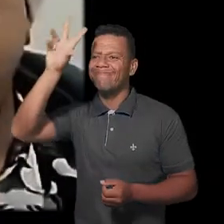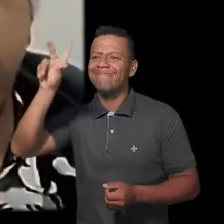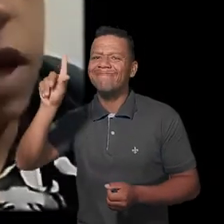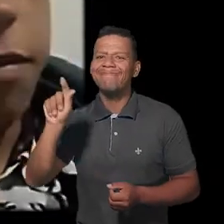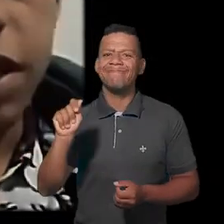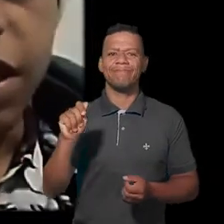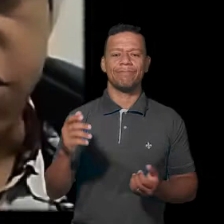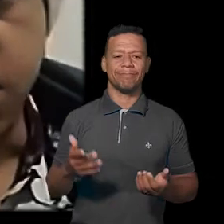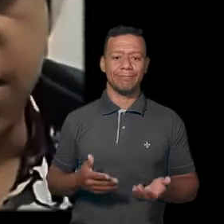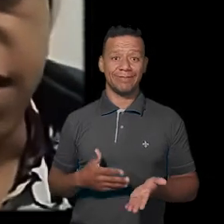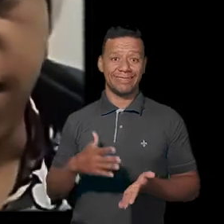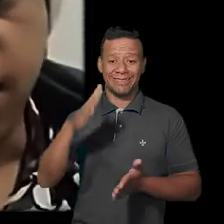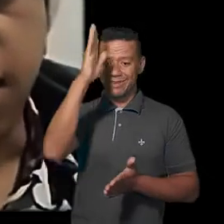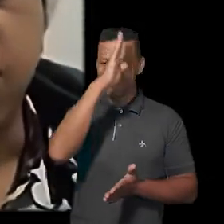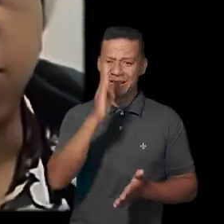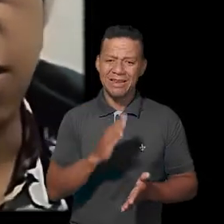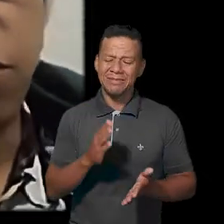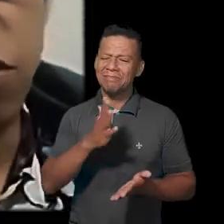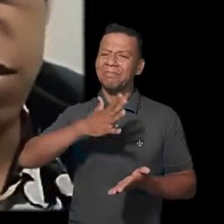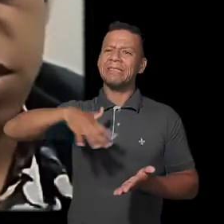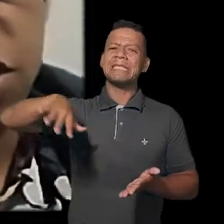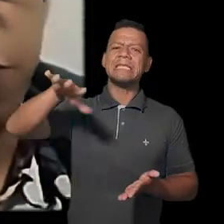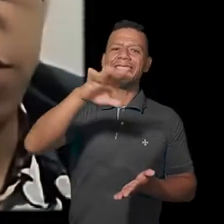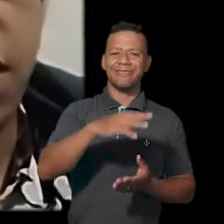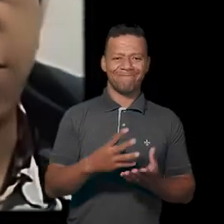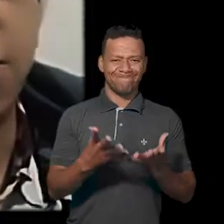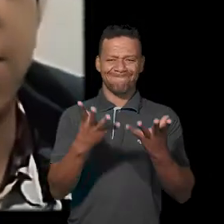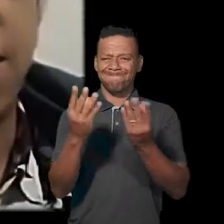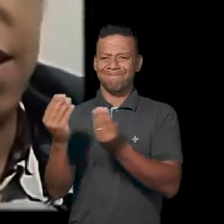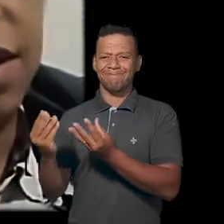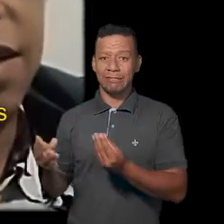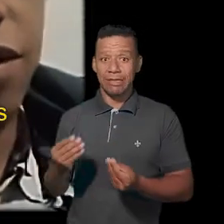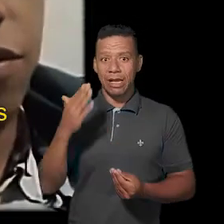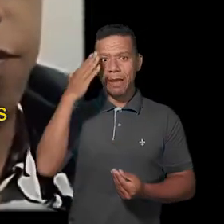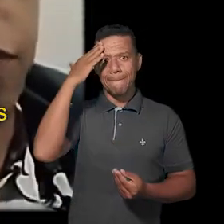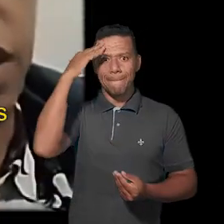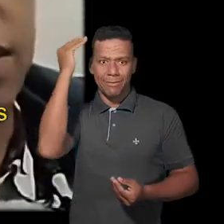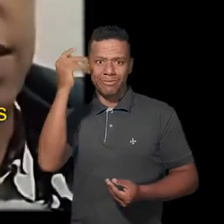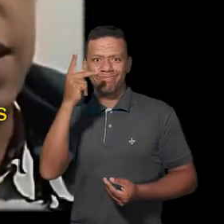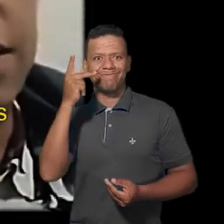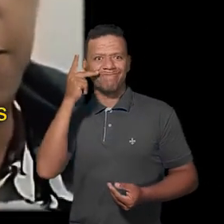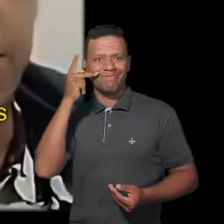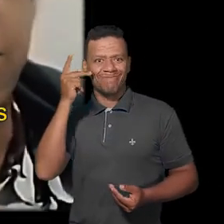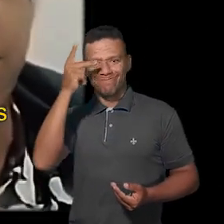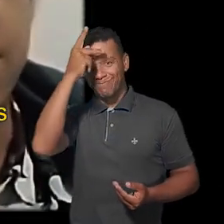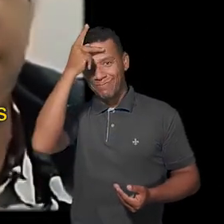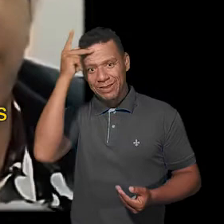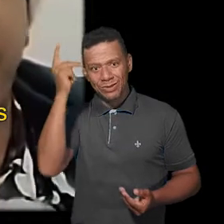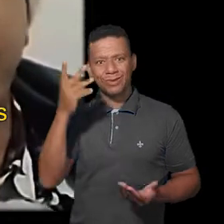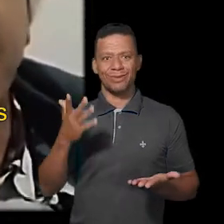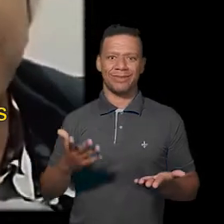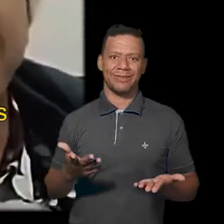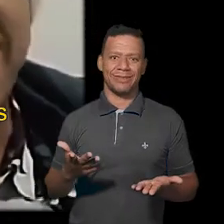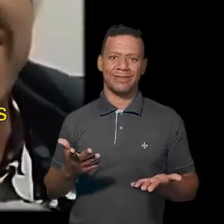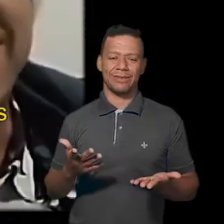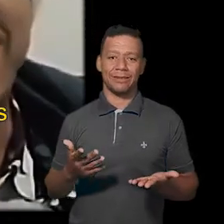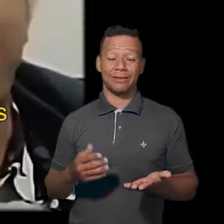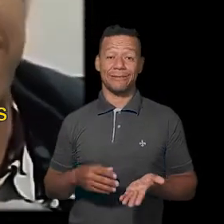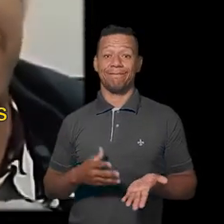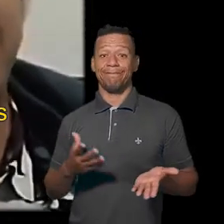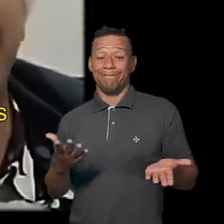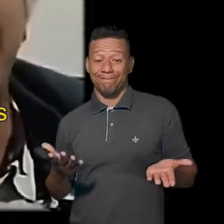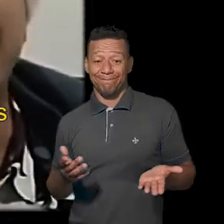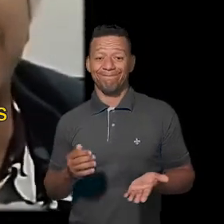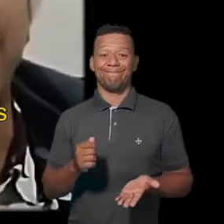enfim, da América Latina inteira. A gente tem muita gente potente. Então, se essas pessoas, mesmo sem